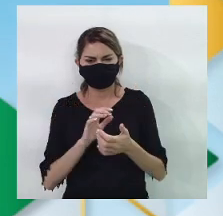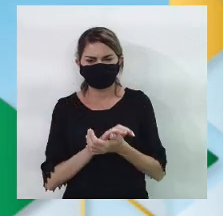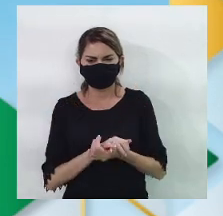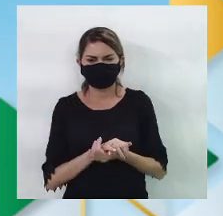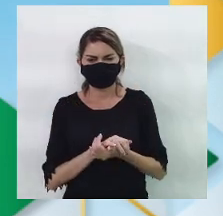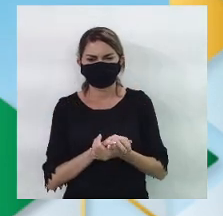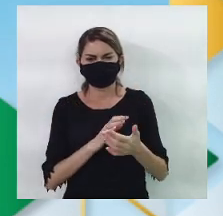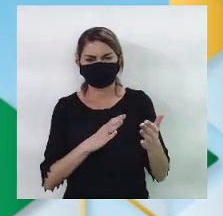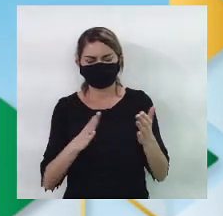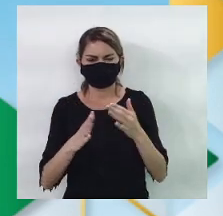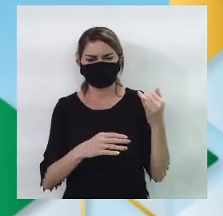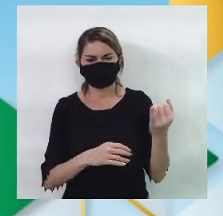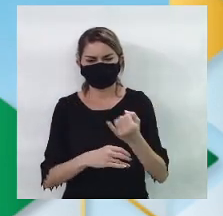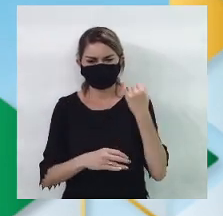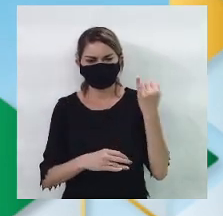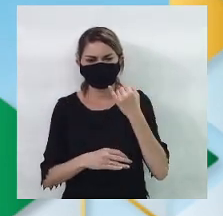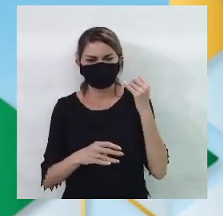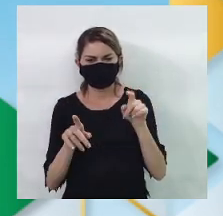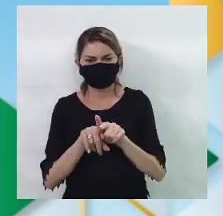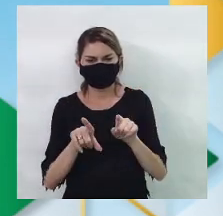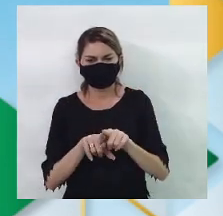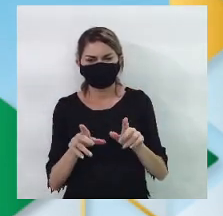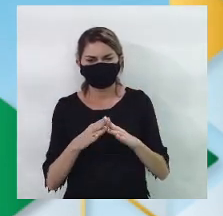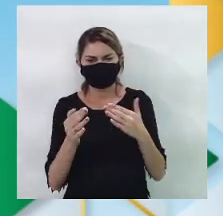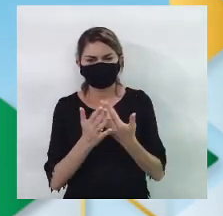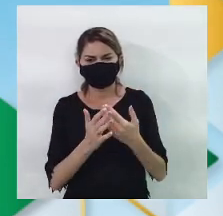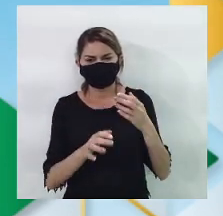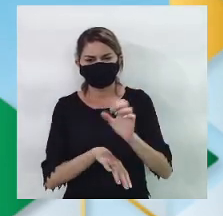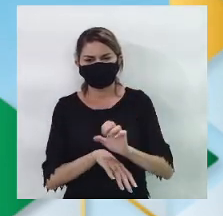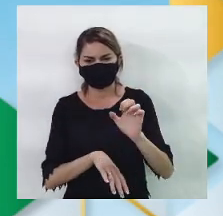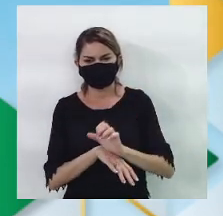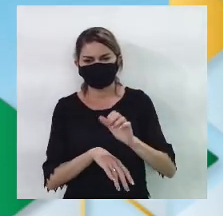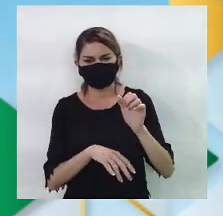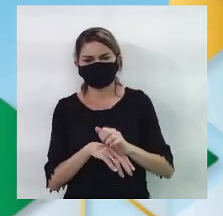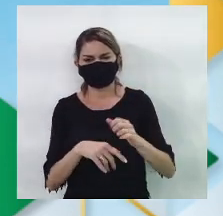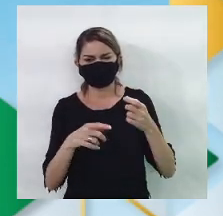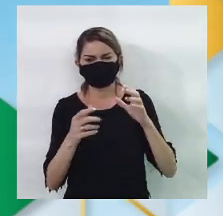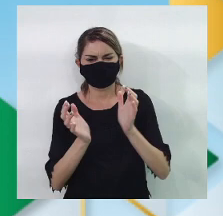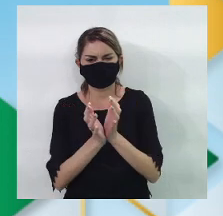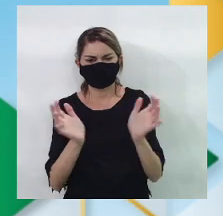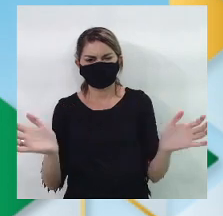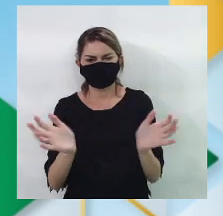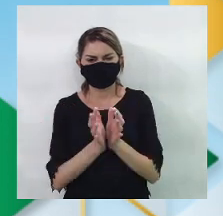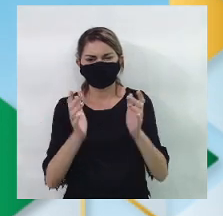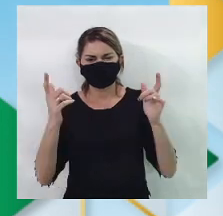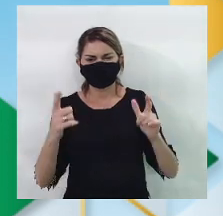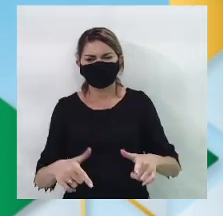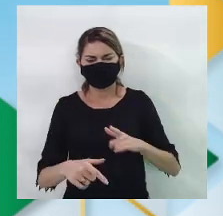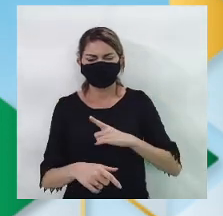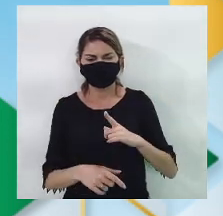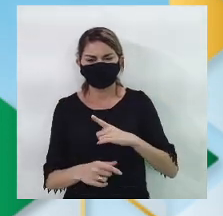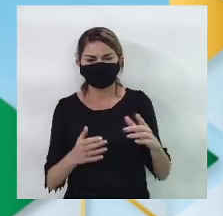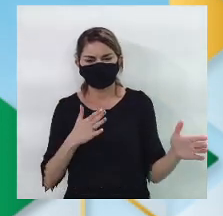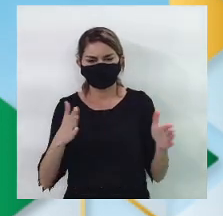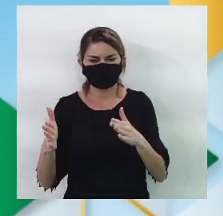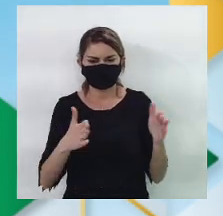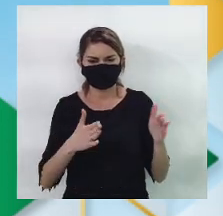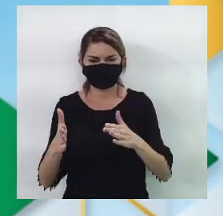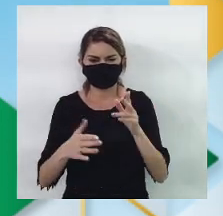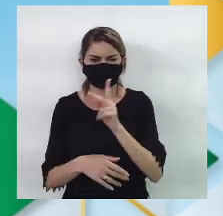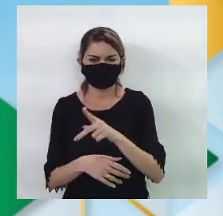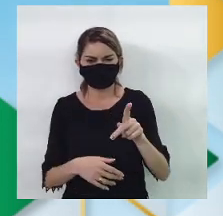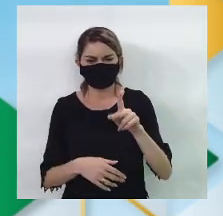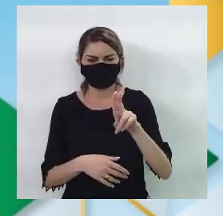Foi um momento importante também a Escola Estadual Antônio Carneiro Leão, em Camaragibe, onde teve esse momento aí com a